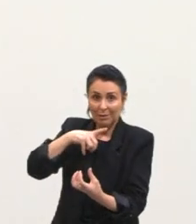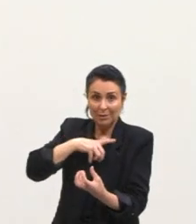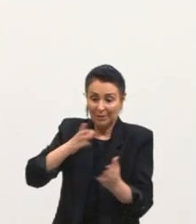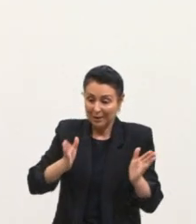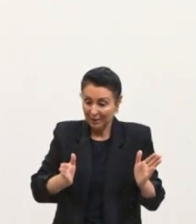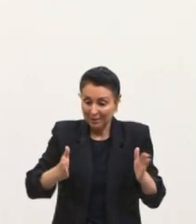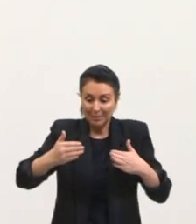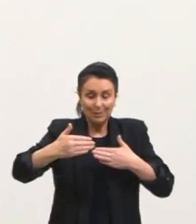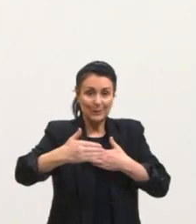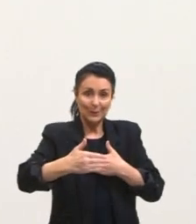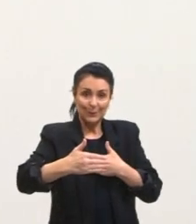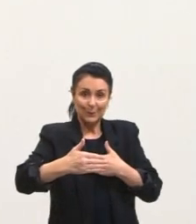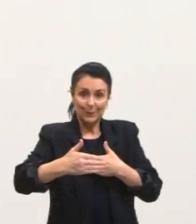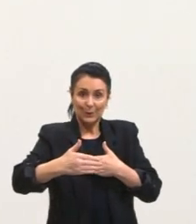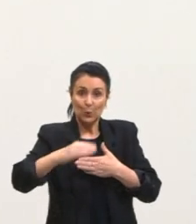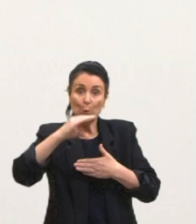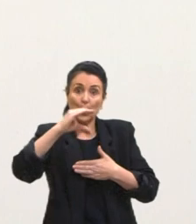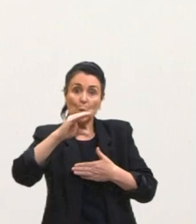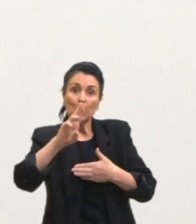existente nesse cubo. Então, vamos lá.